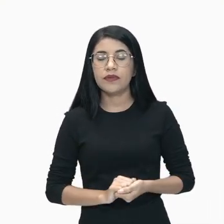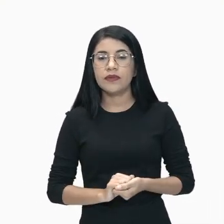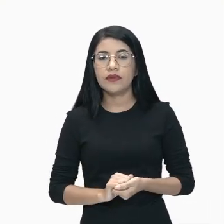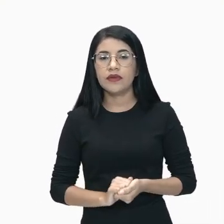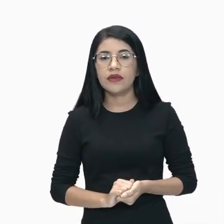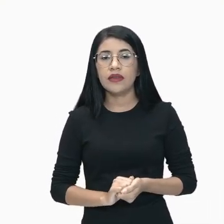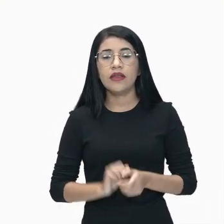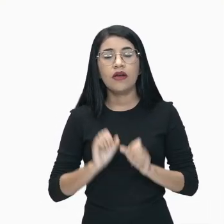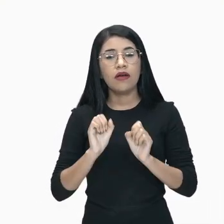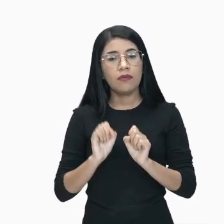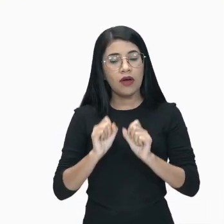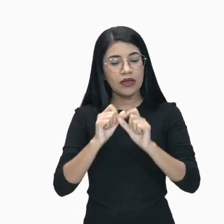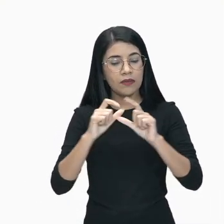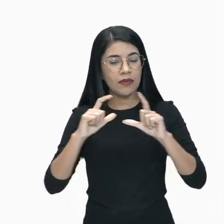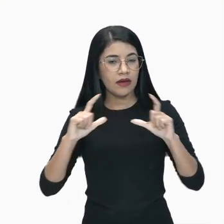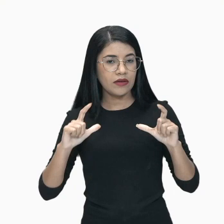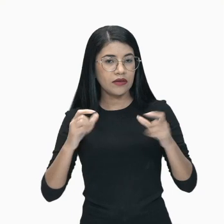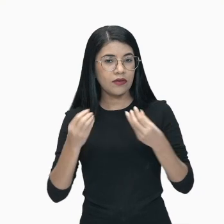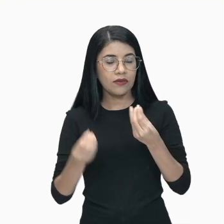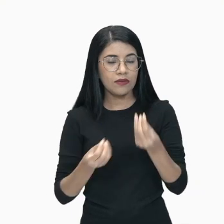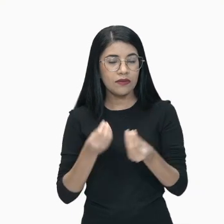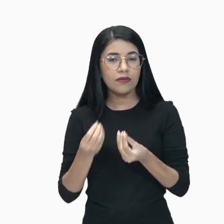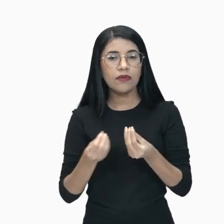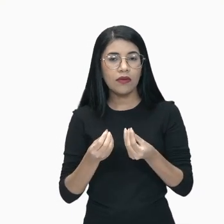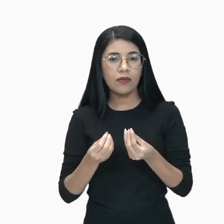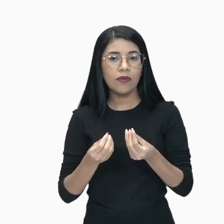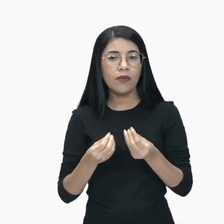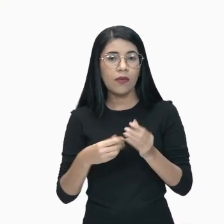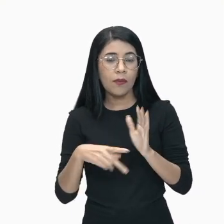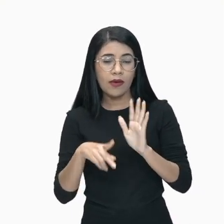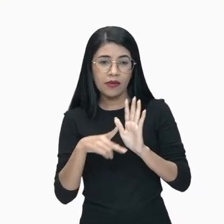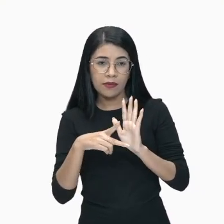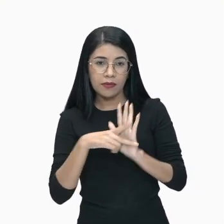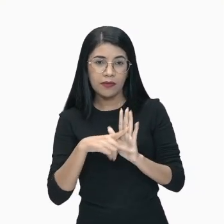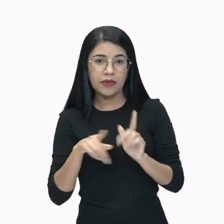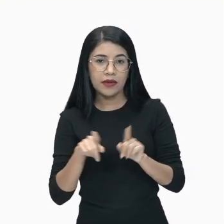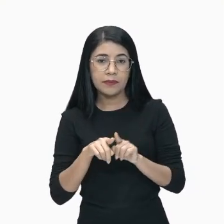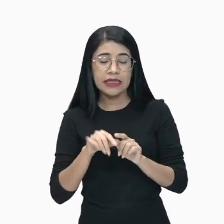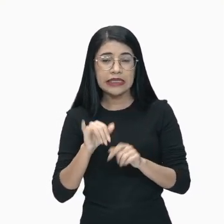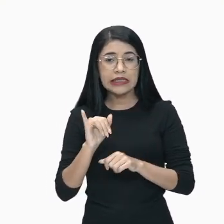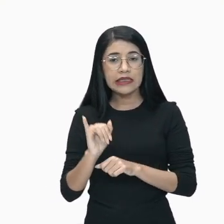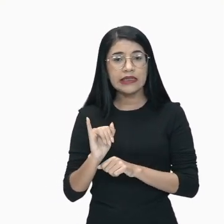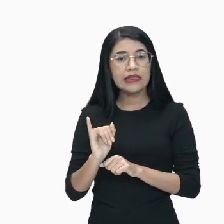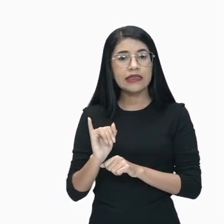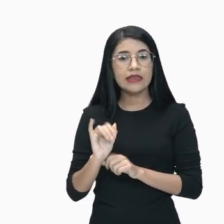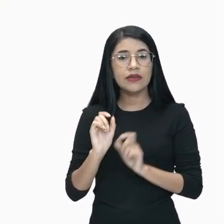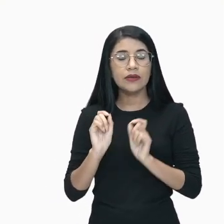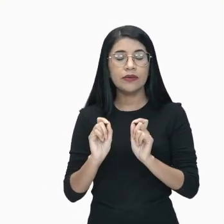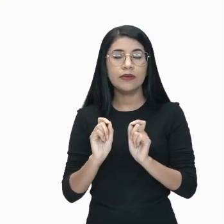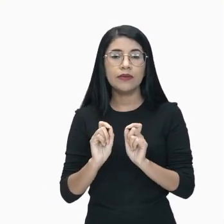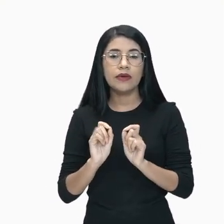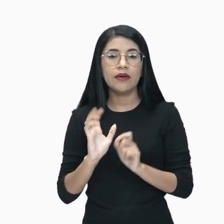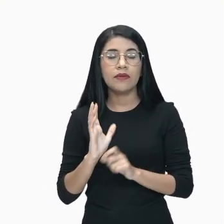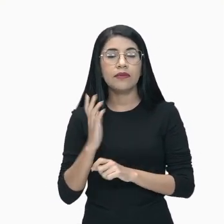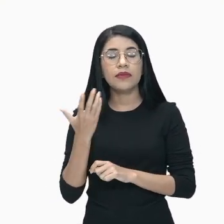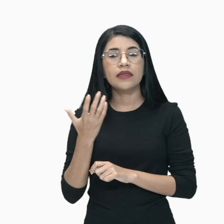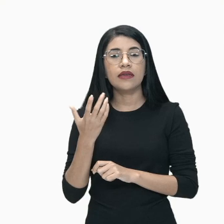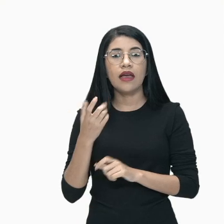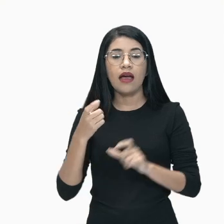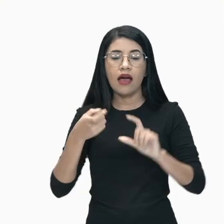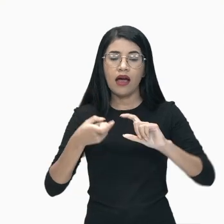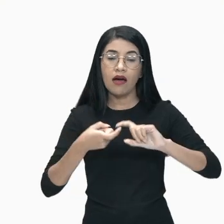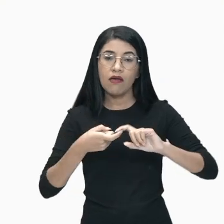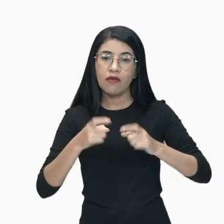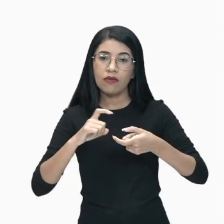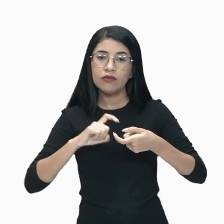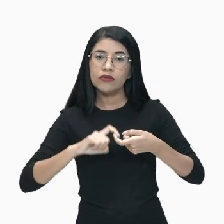equação pode ser expressa por uma igualdade se considerarmos uma constante, que a gente vai